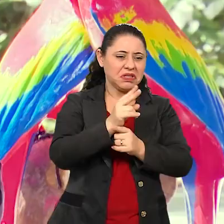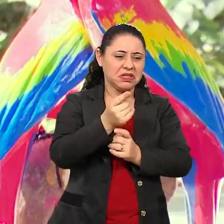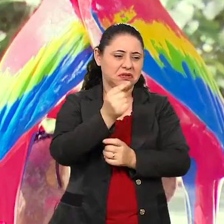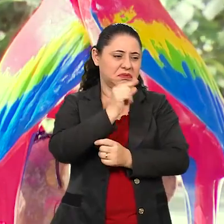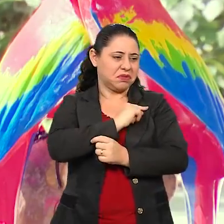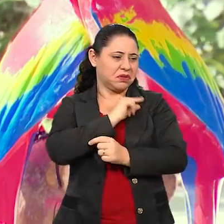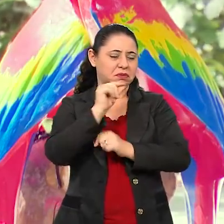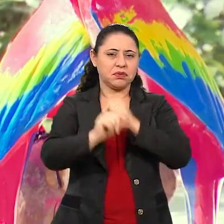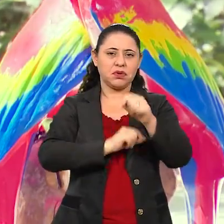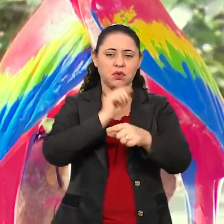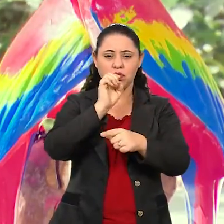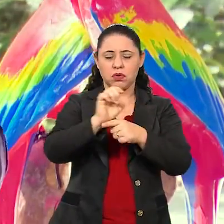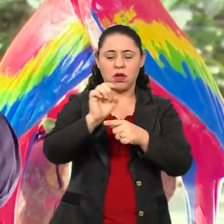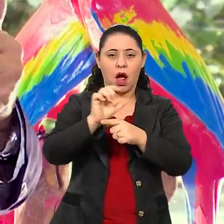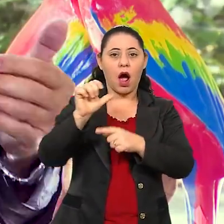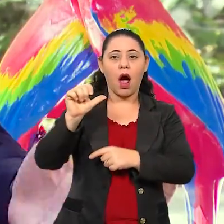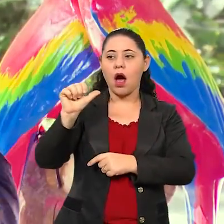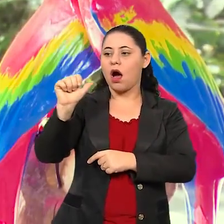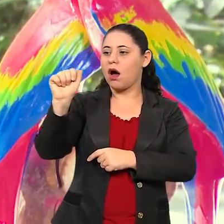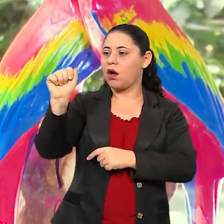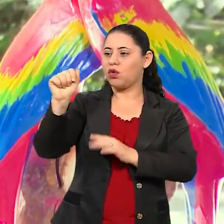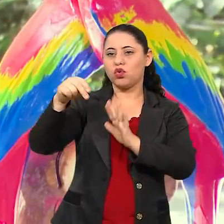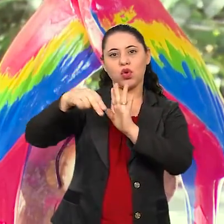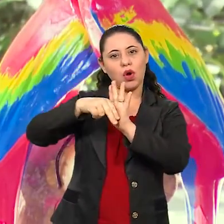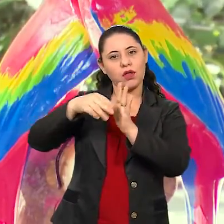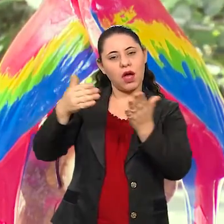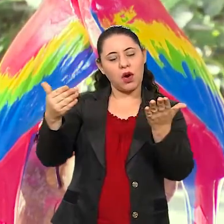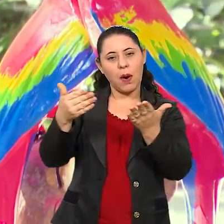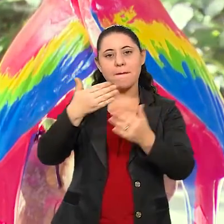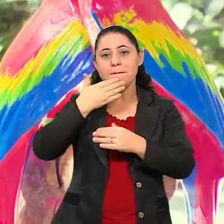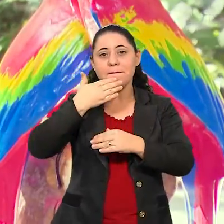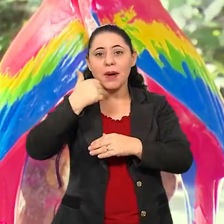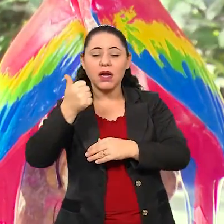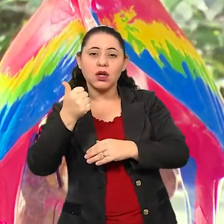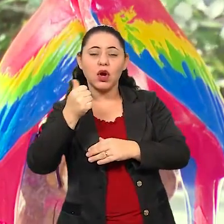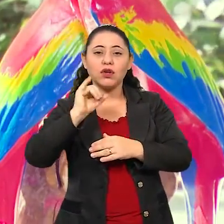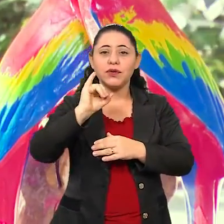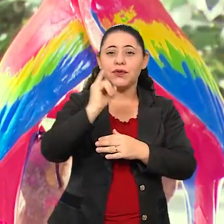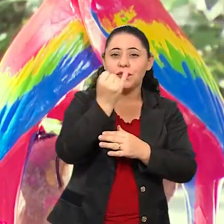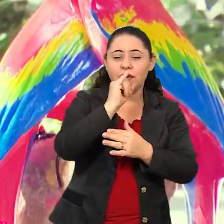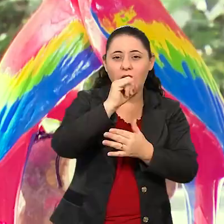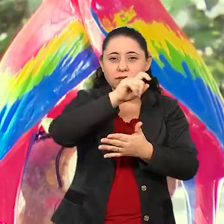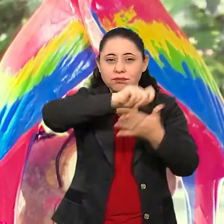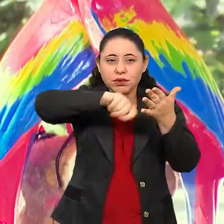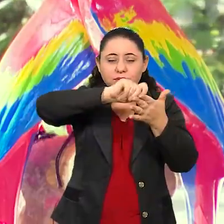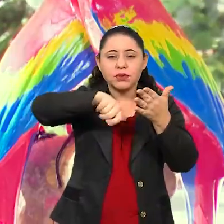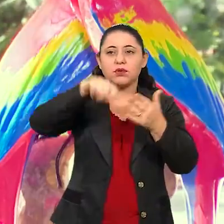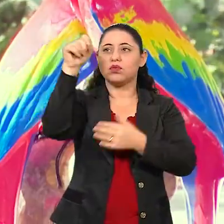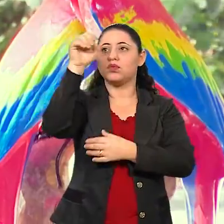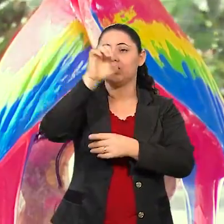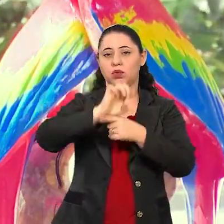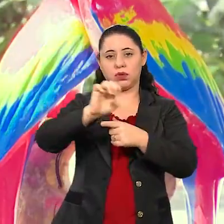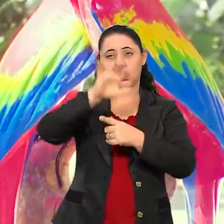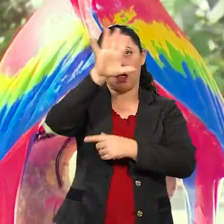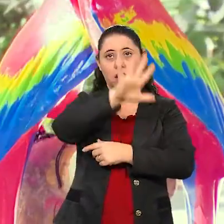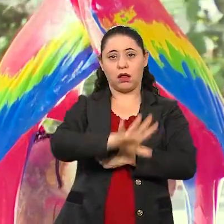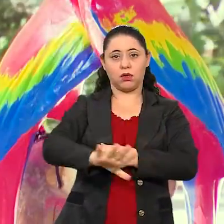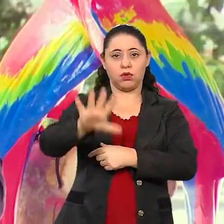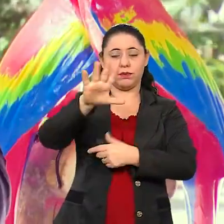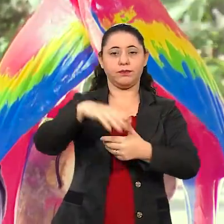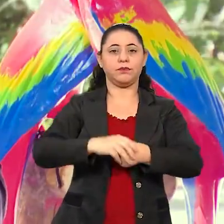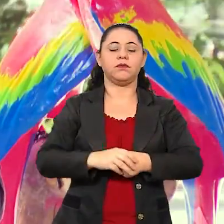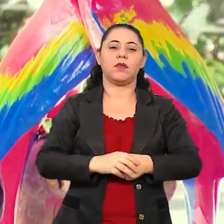nenhuma é para ser um estado nota a nota a é o melhor resultado fiscal de todos os estados brasileiros